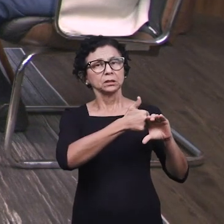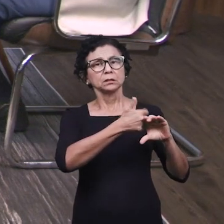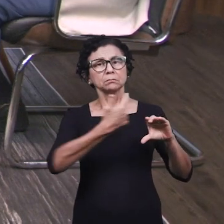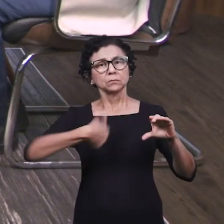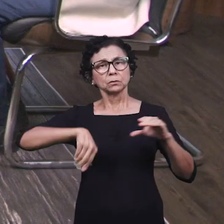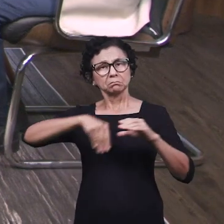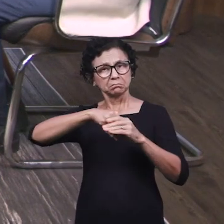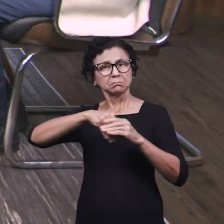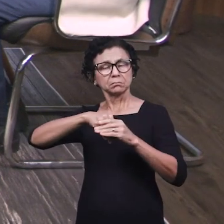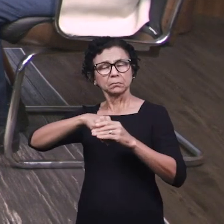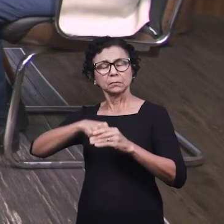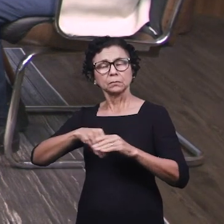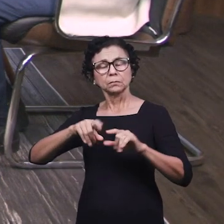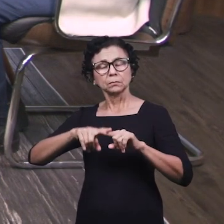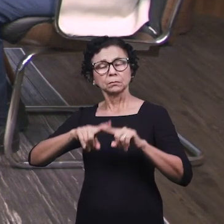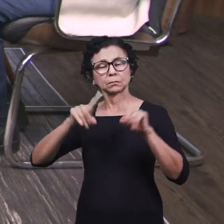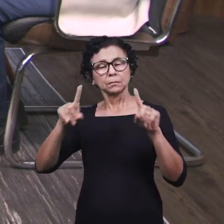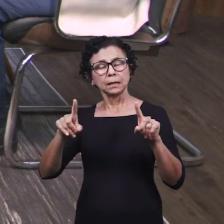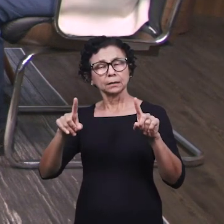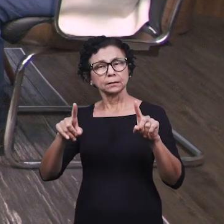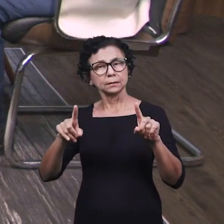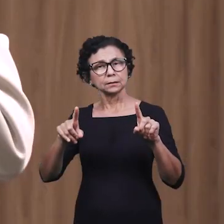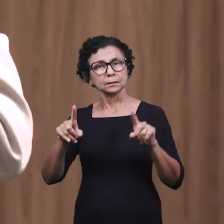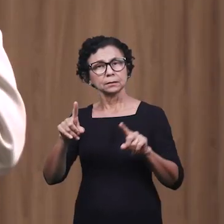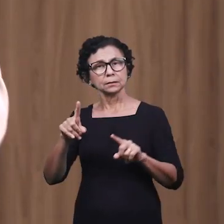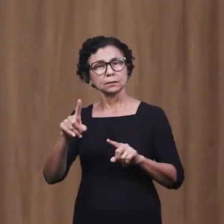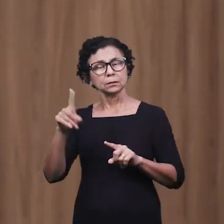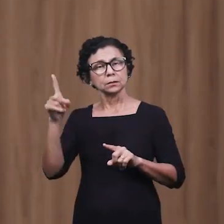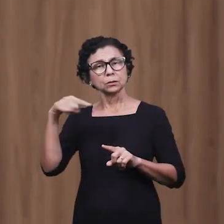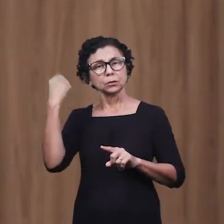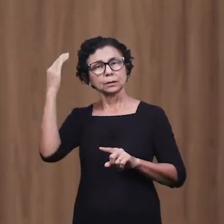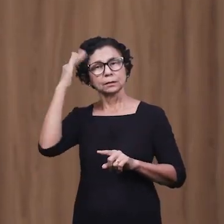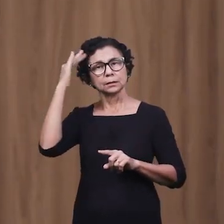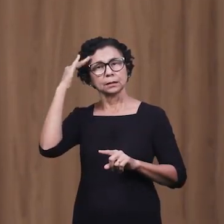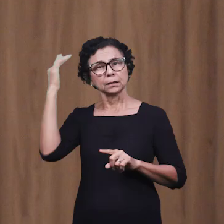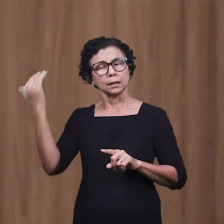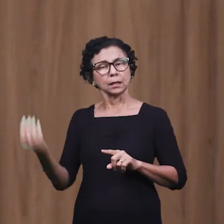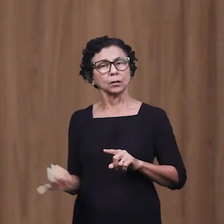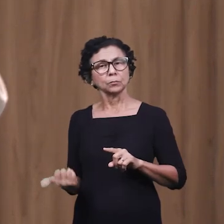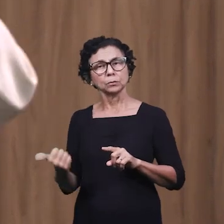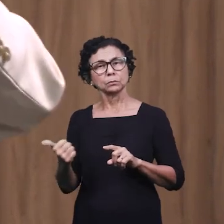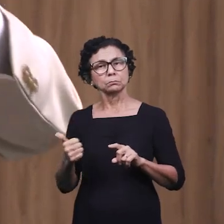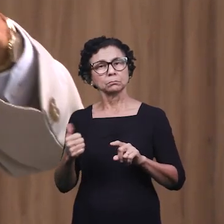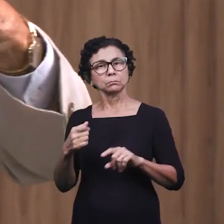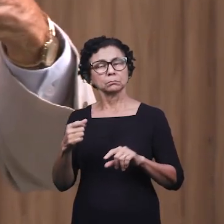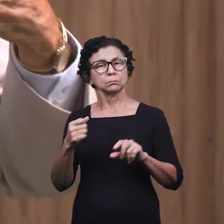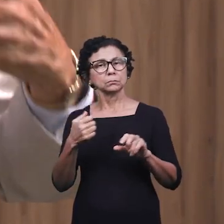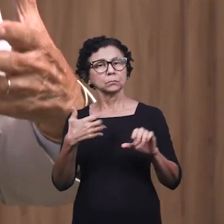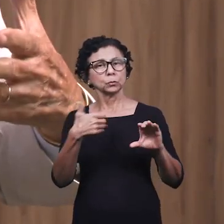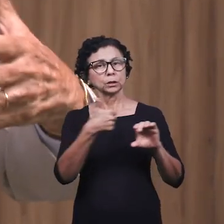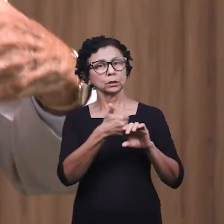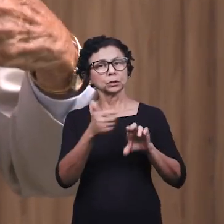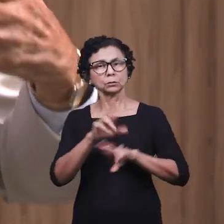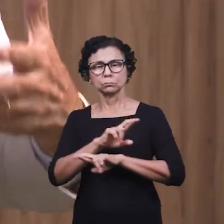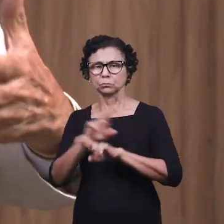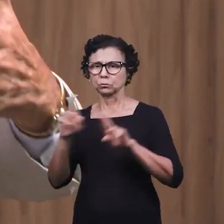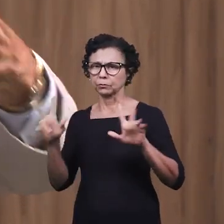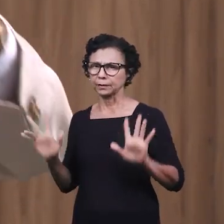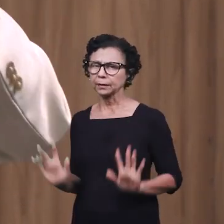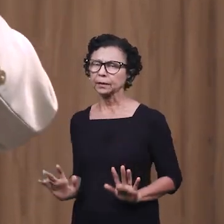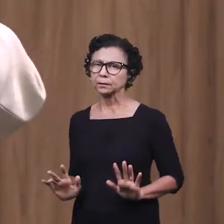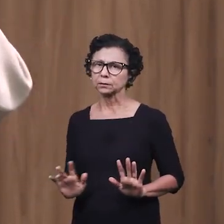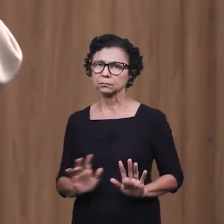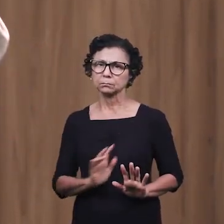estamos inseridos, só que nós entendemos um cristianismo diferente do que muitos professam e